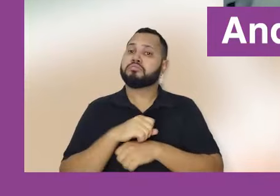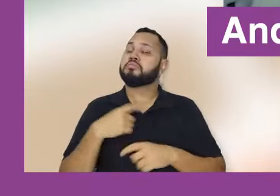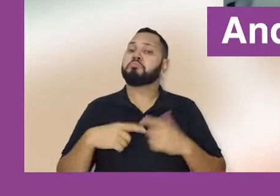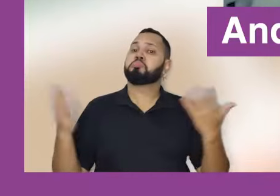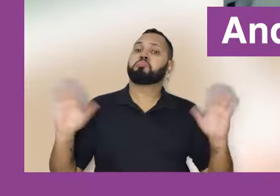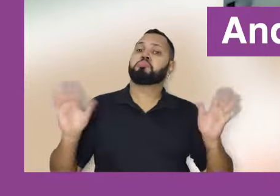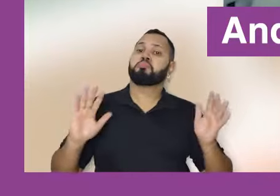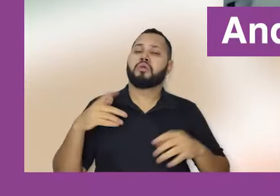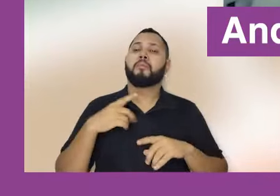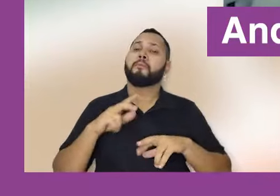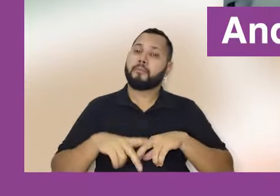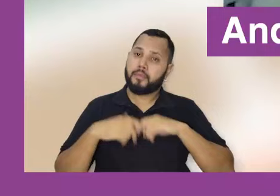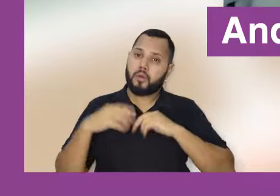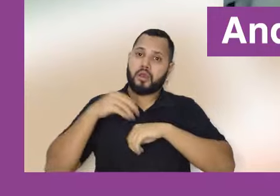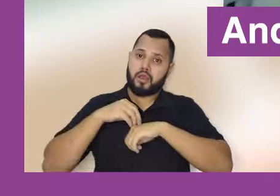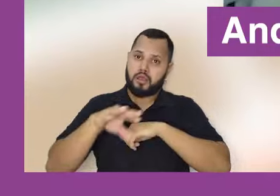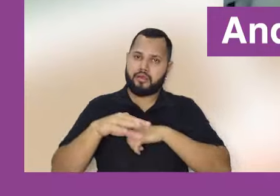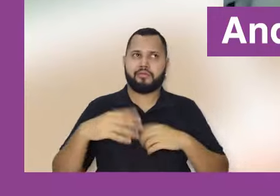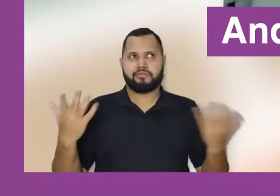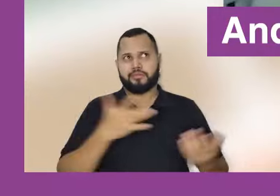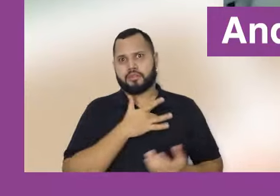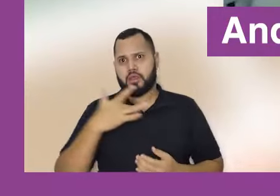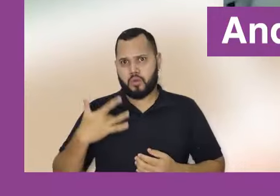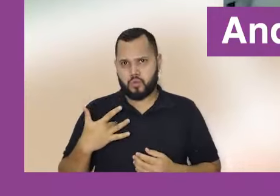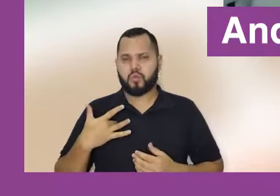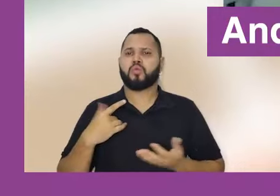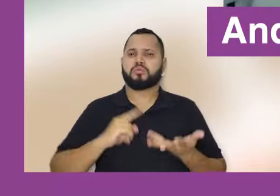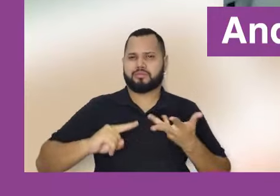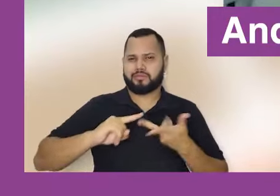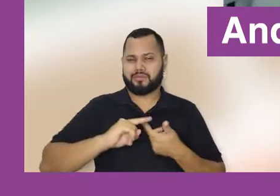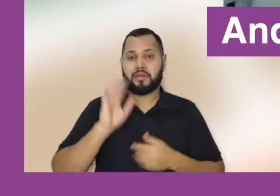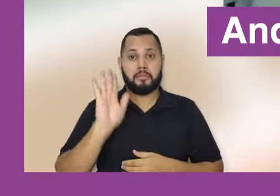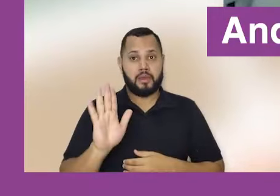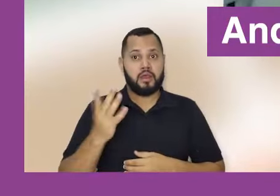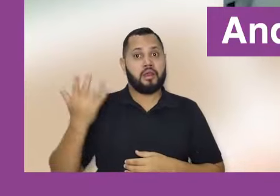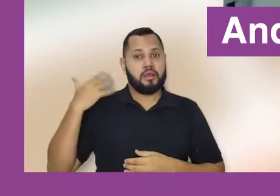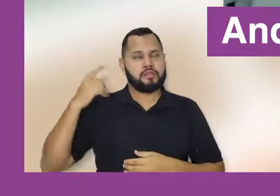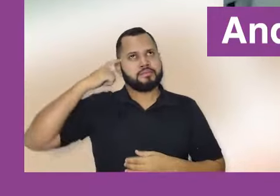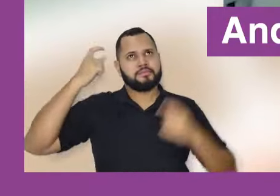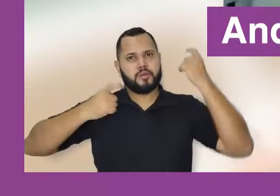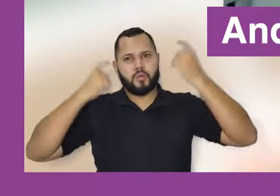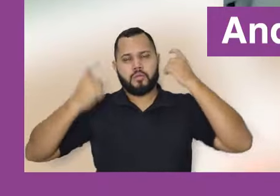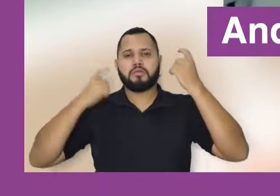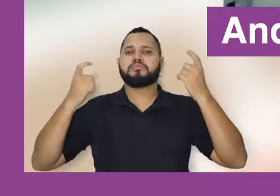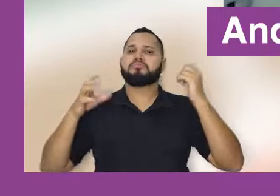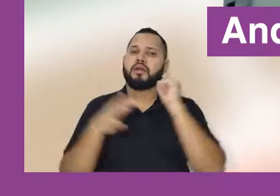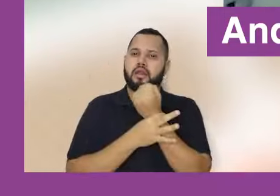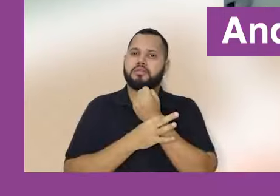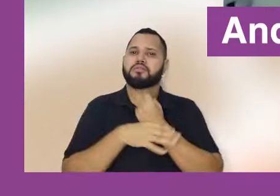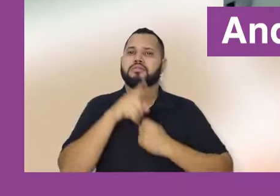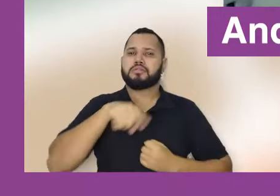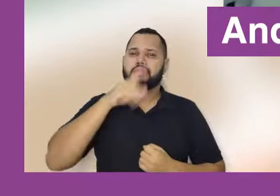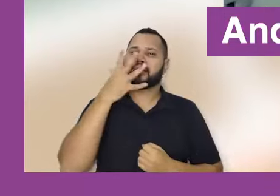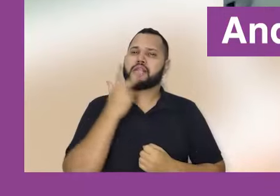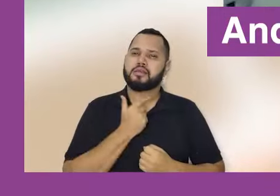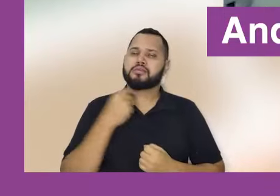recomendação enfim de saúde e tudo mais mas nosso cuidado nossa preocupação para garantir que aquelas